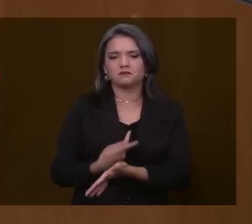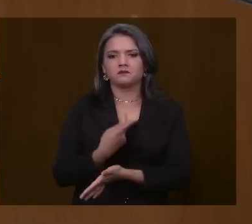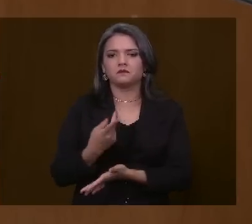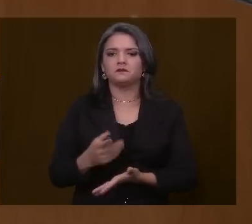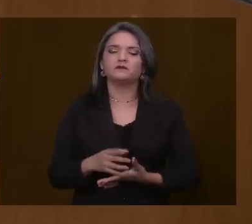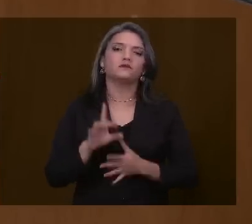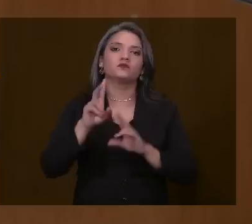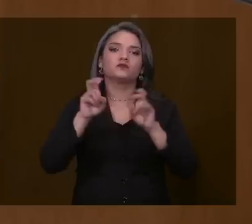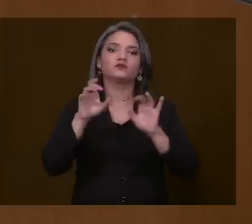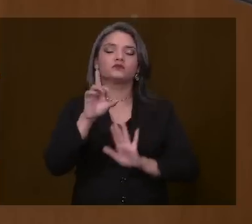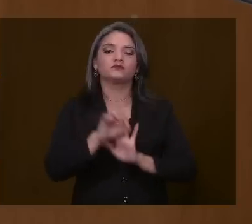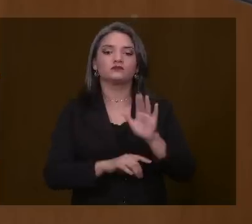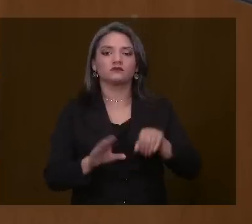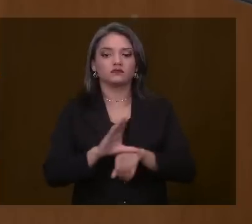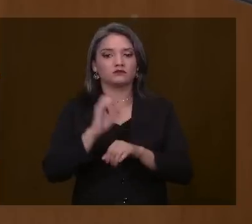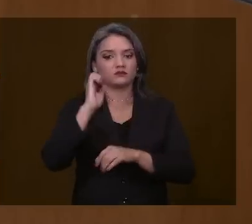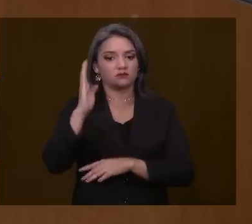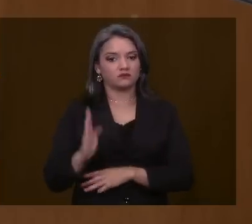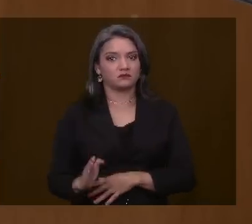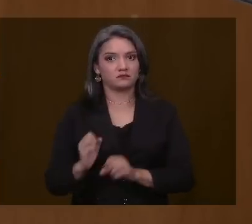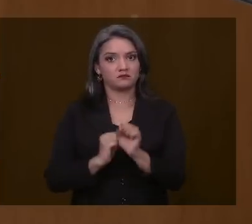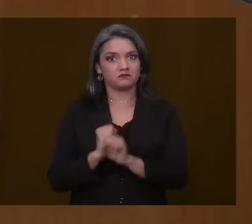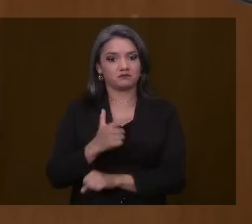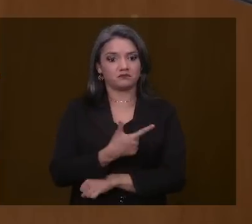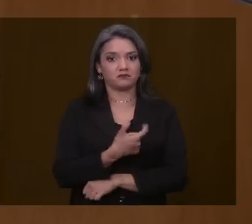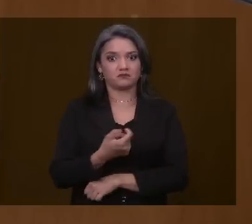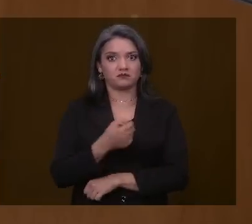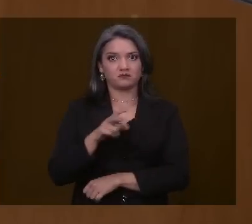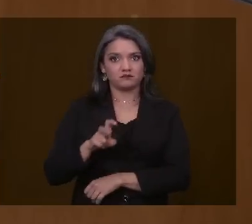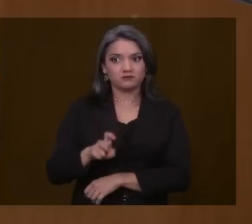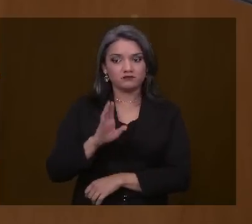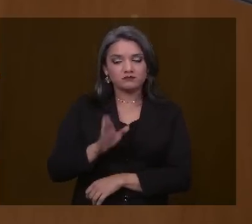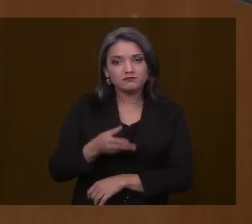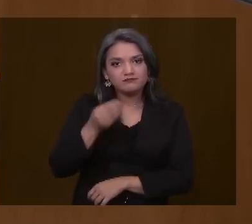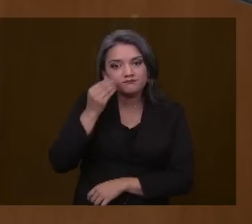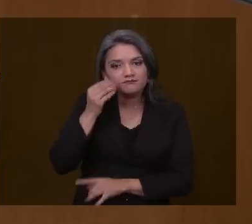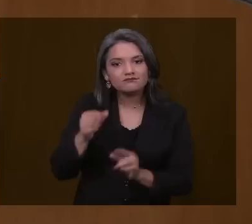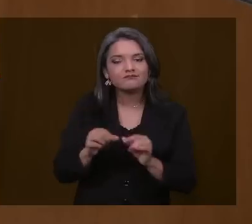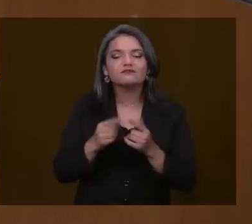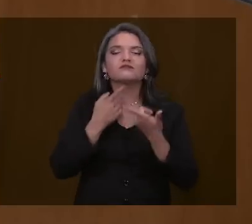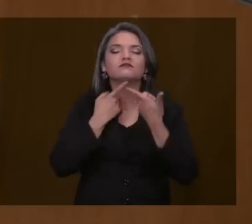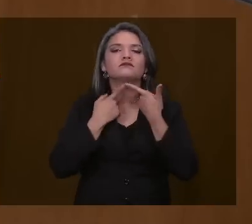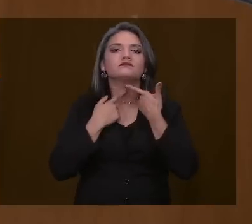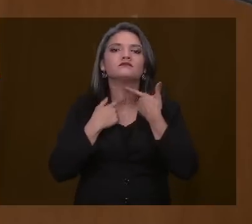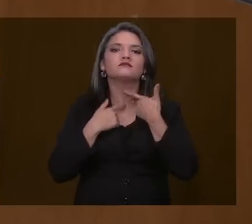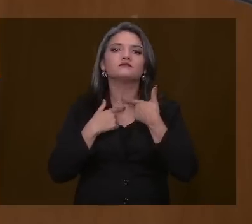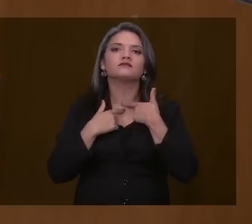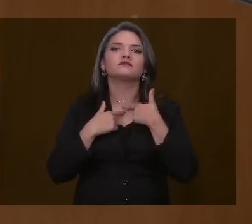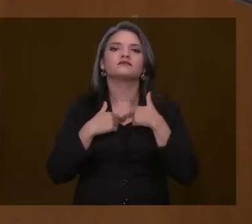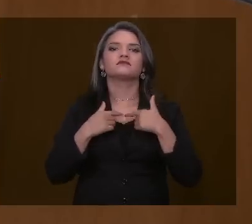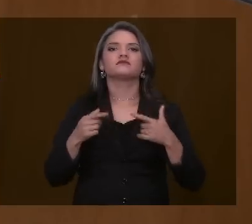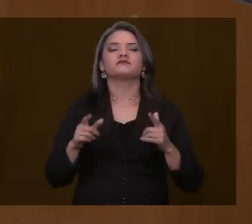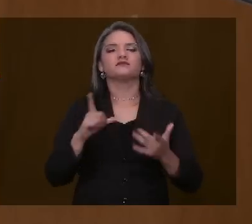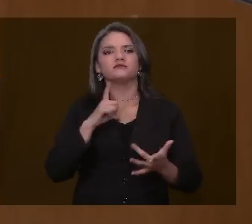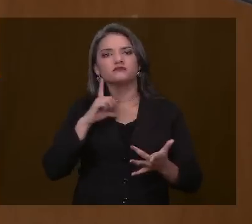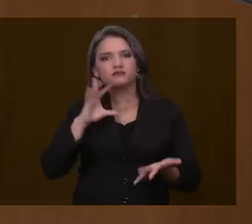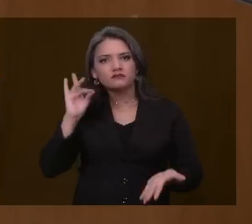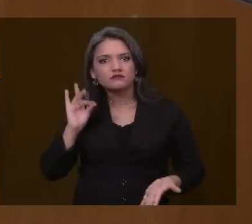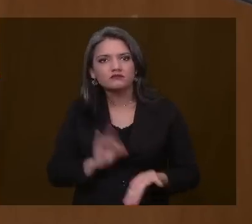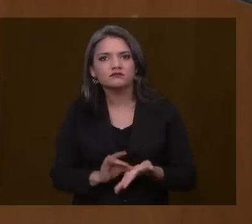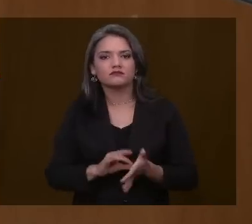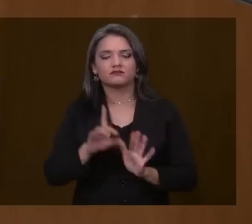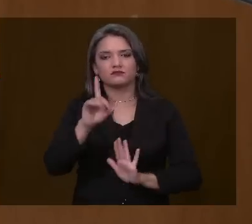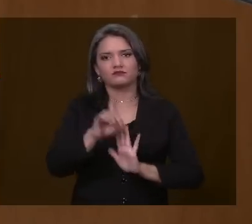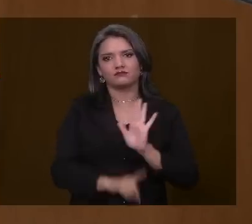Brasil, de 2005, buscou a perpetuação do seu desejo de concretizar um direito que vai além